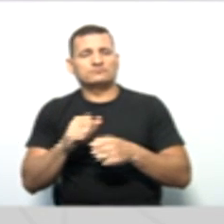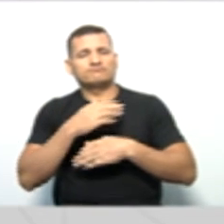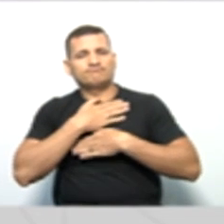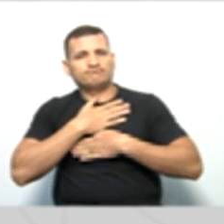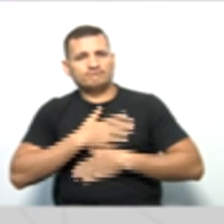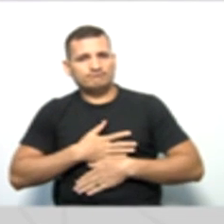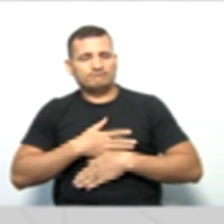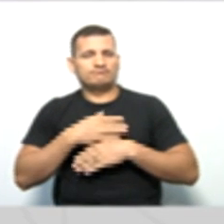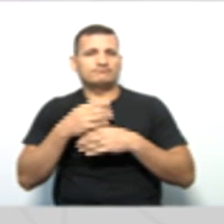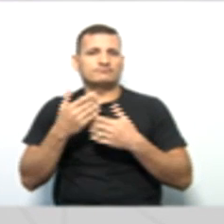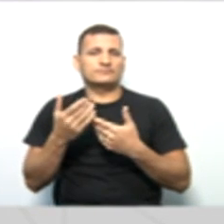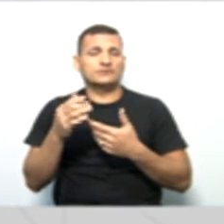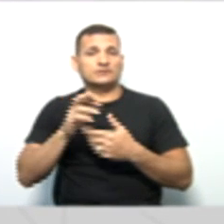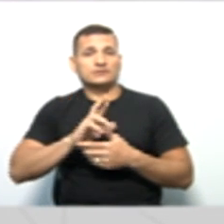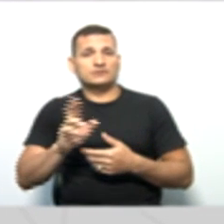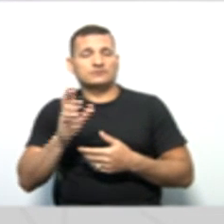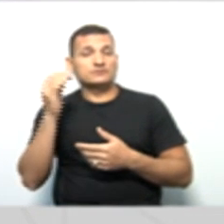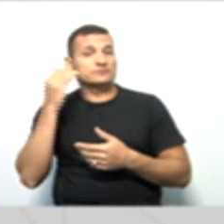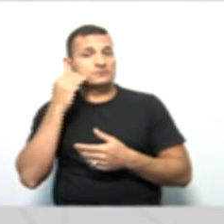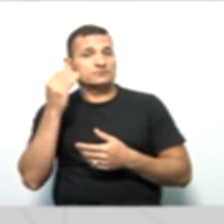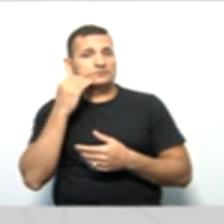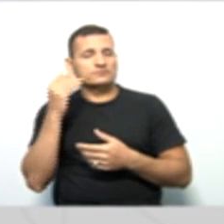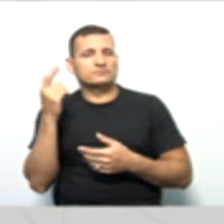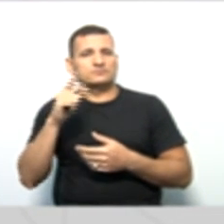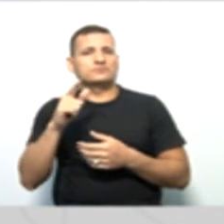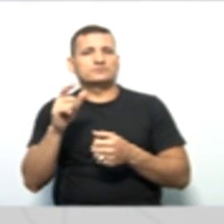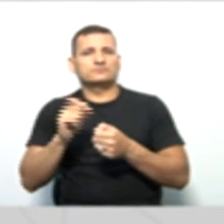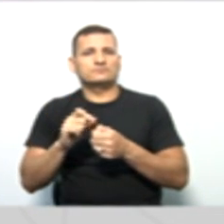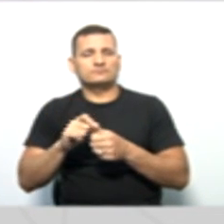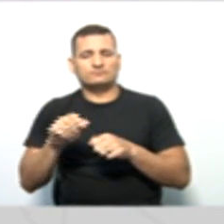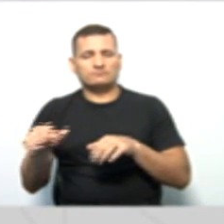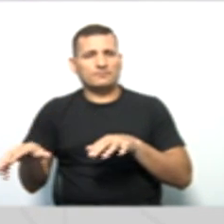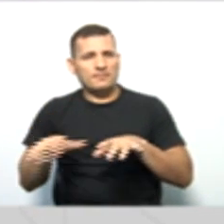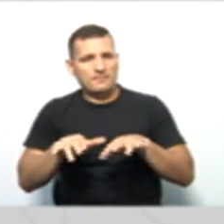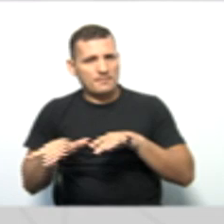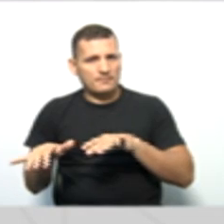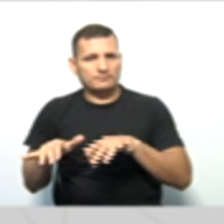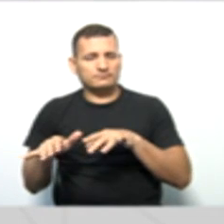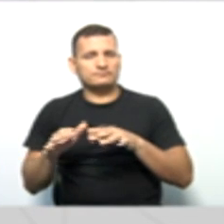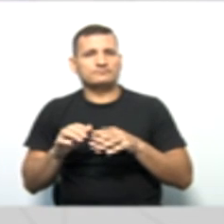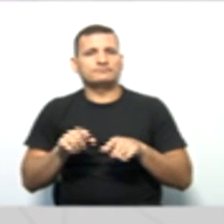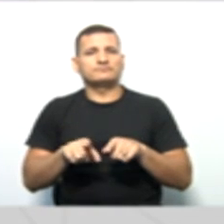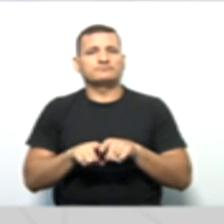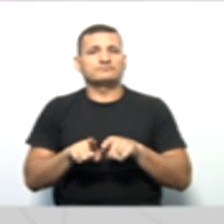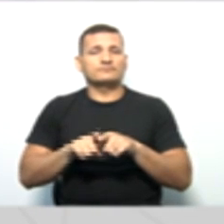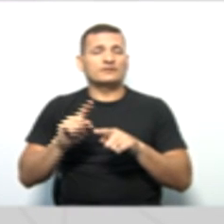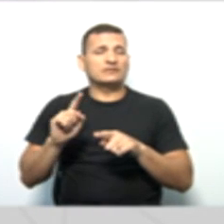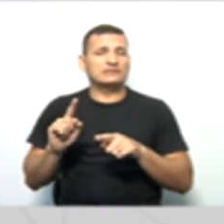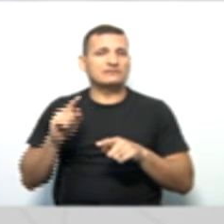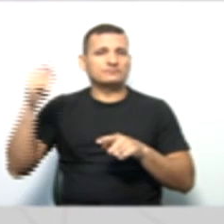tranquila, para quem for testar consiga realizar lá com os resultados esperados e mais lá na